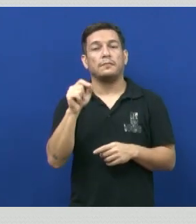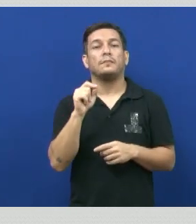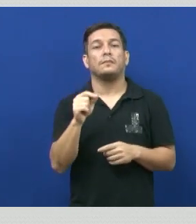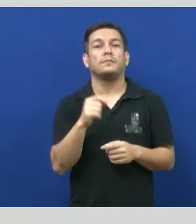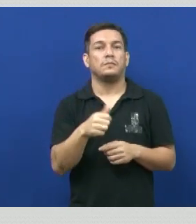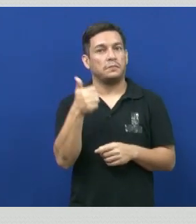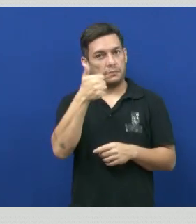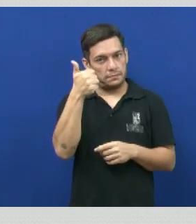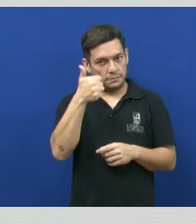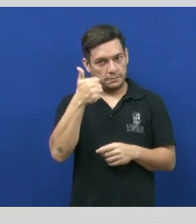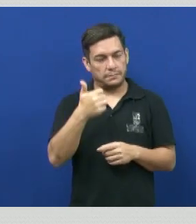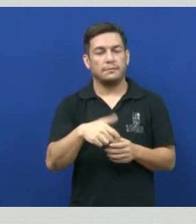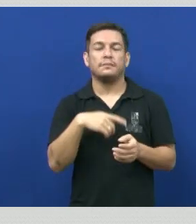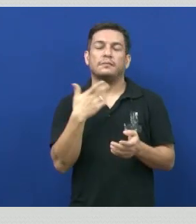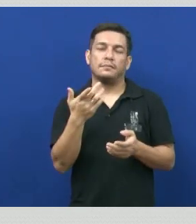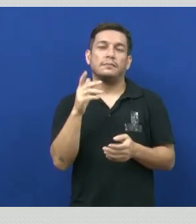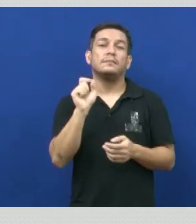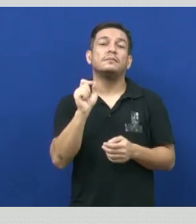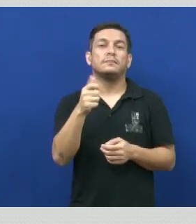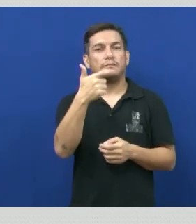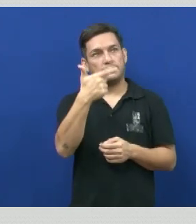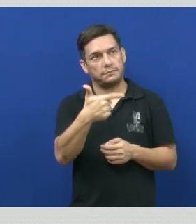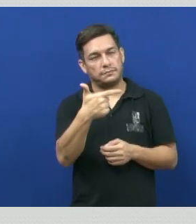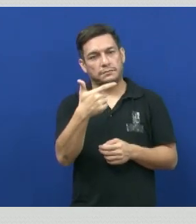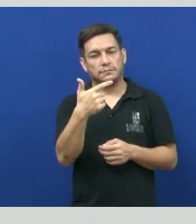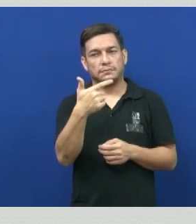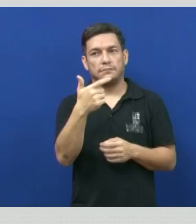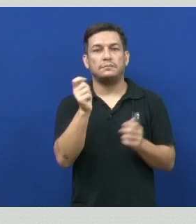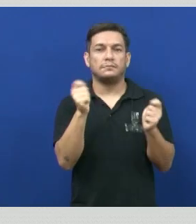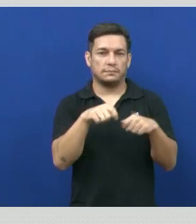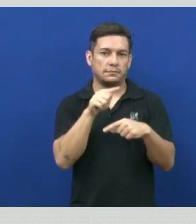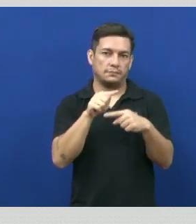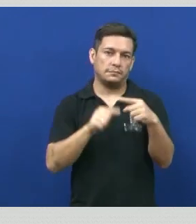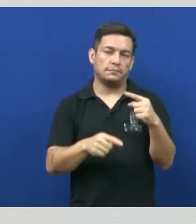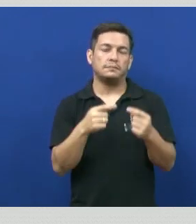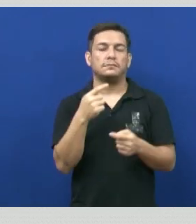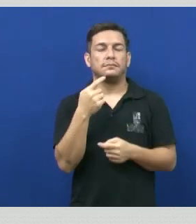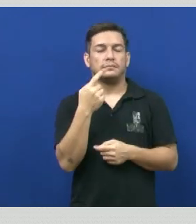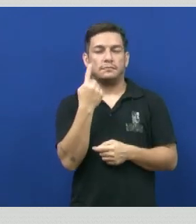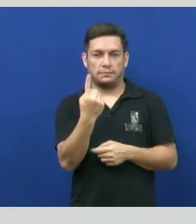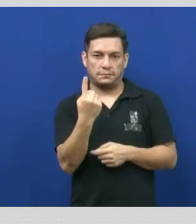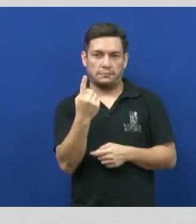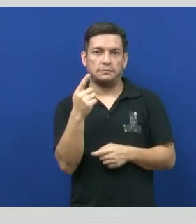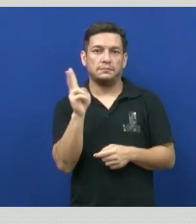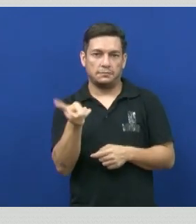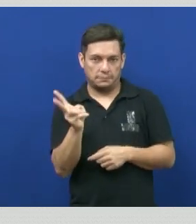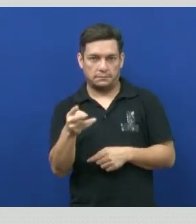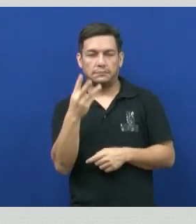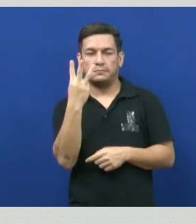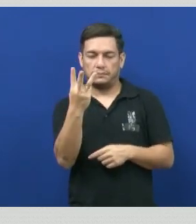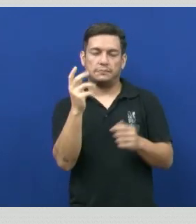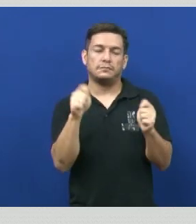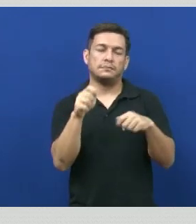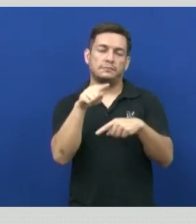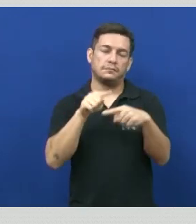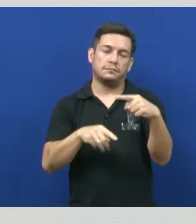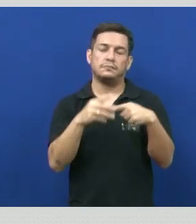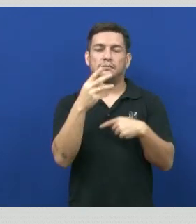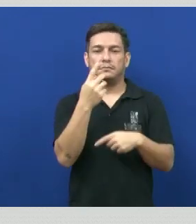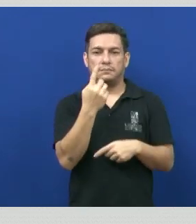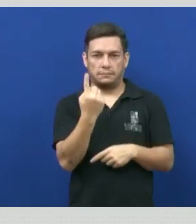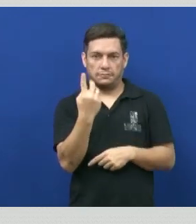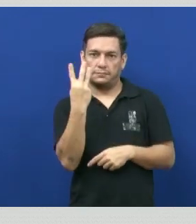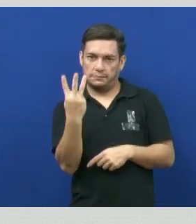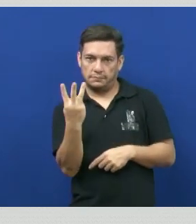menos os primeiros. Então, seria o quê? 2 só dá para dividir por 1 e por ele mesmo. 3 só dá para dividir por 1 e por